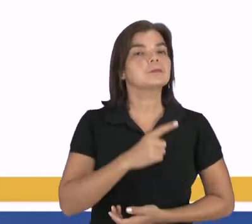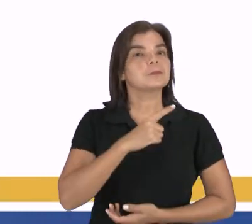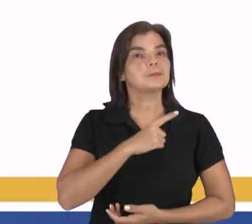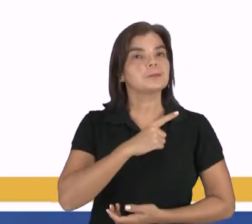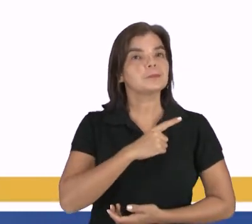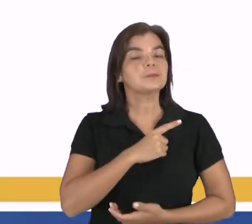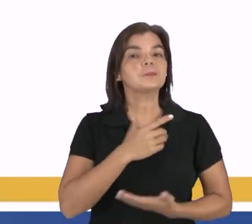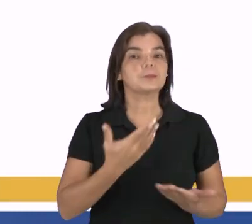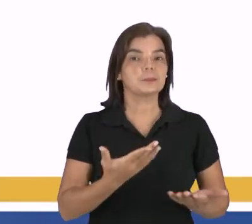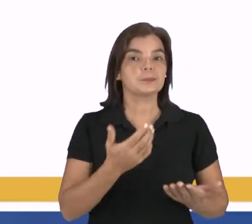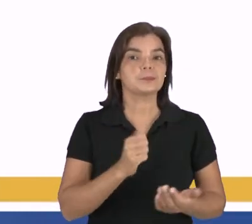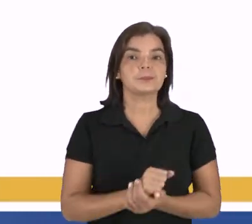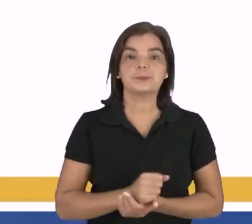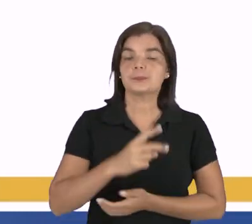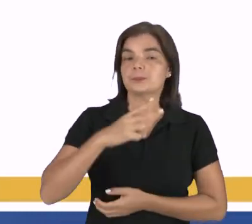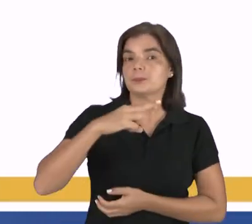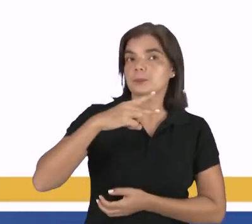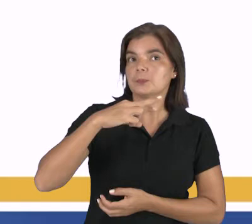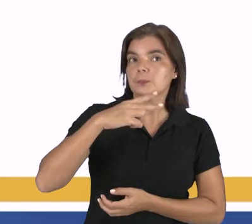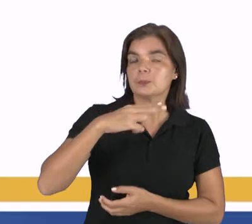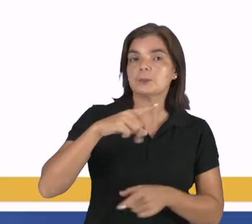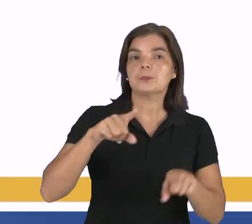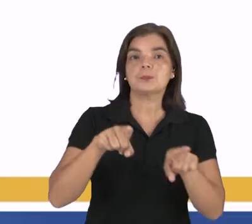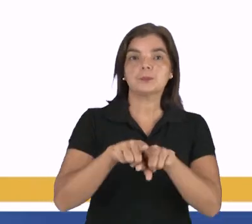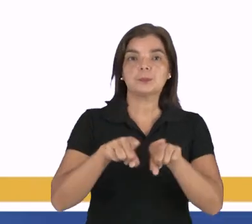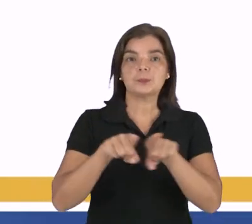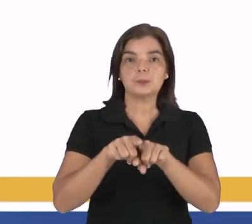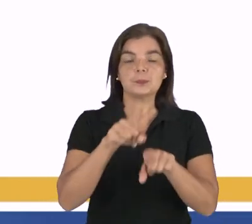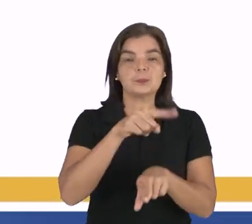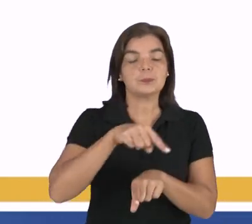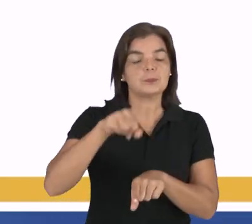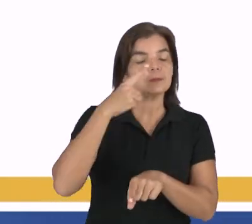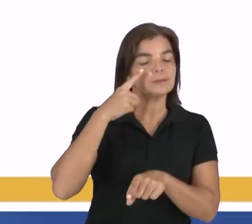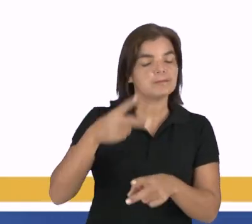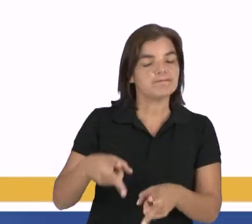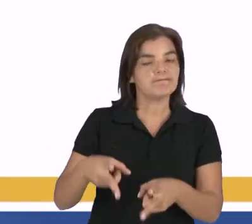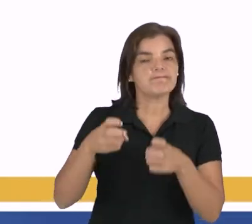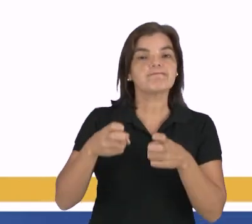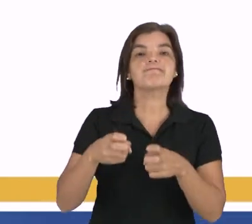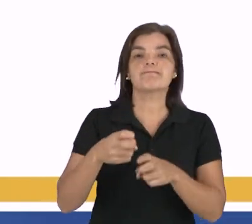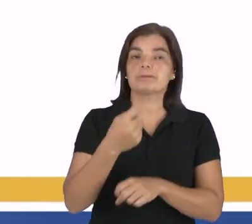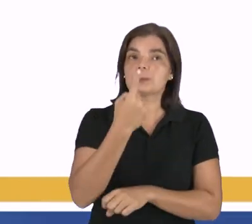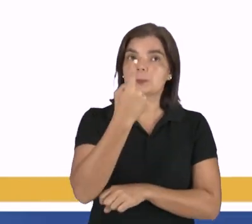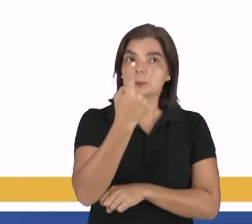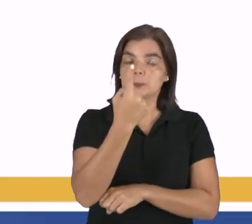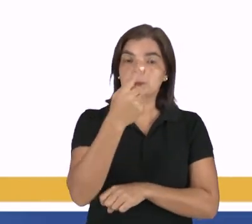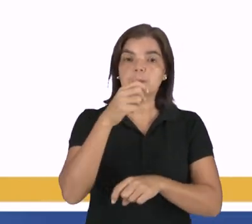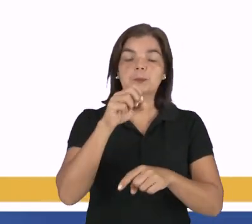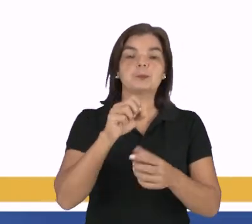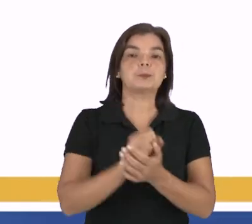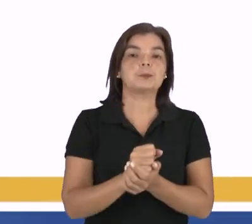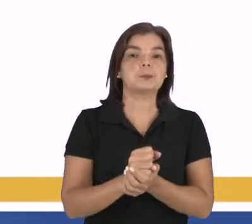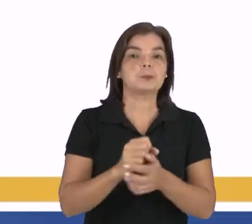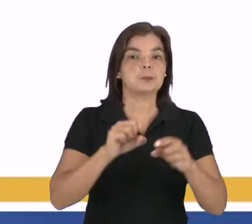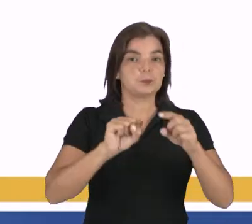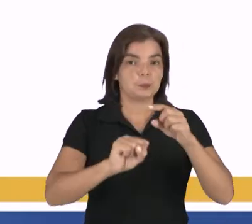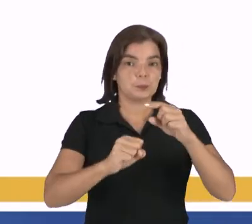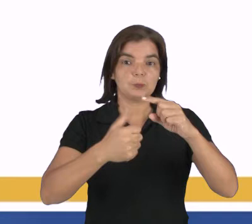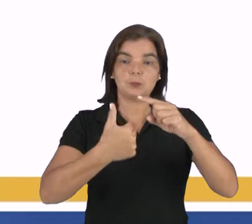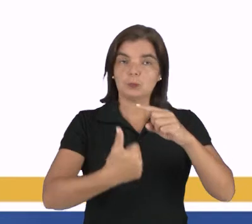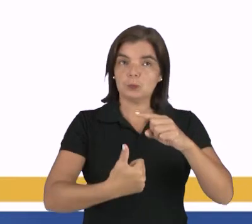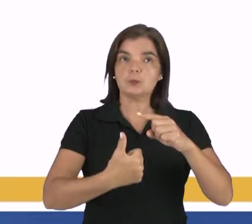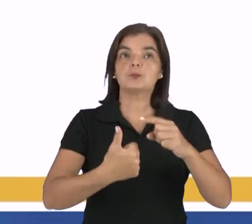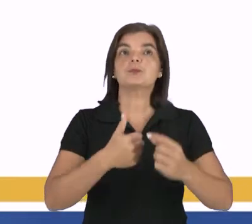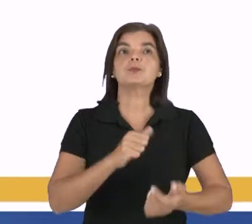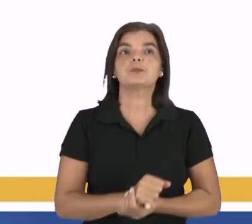vamos trabalhar uma igualdade, onde vocês vão perceber que 1 elevado, aliás, 1 sobre